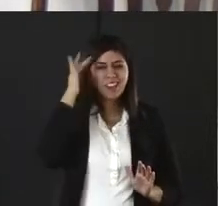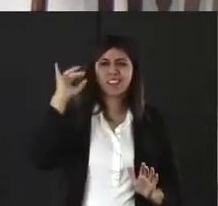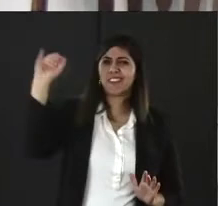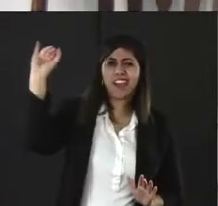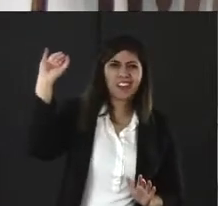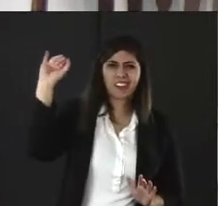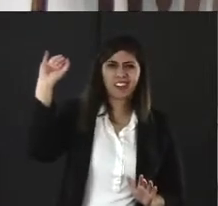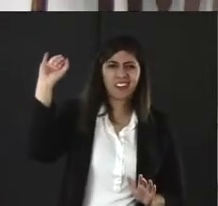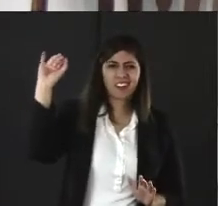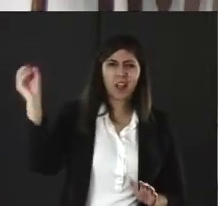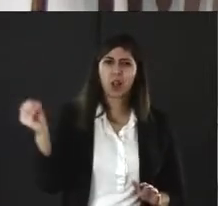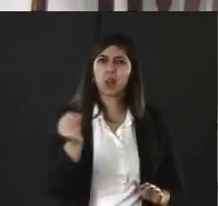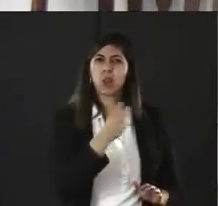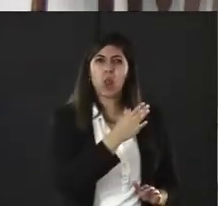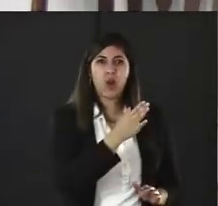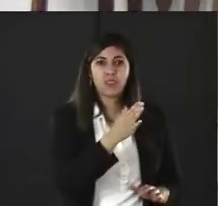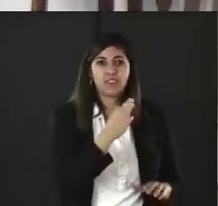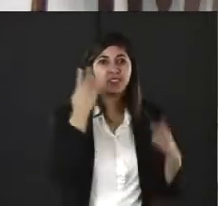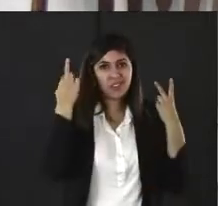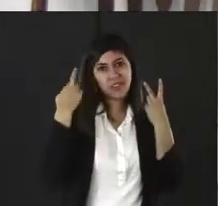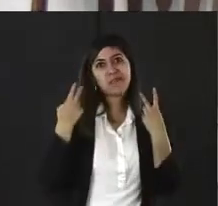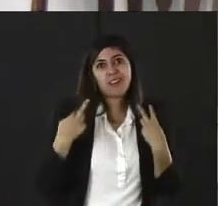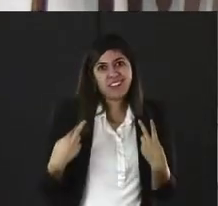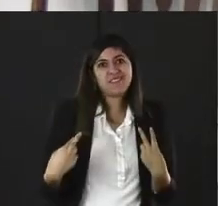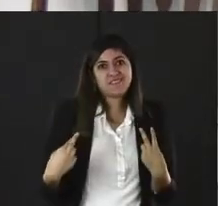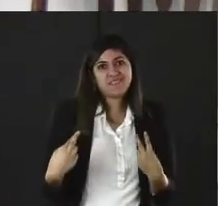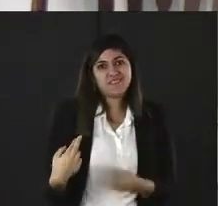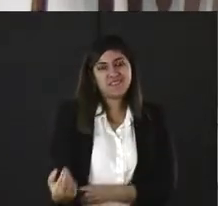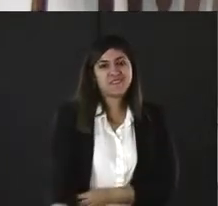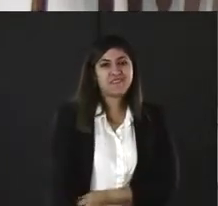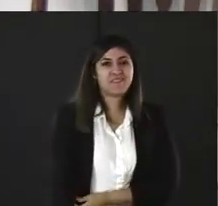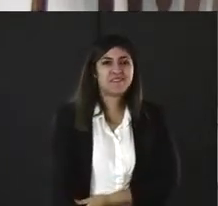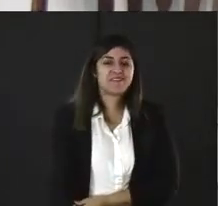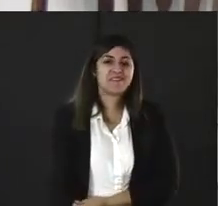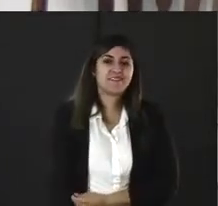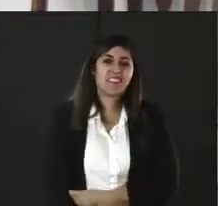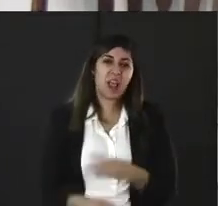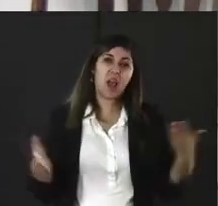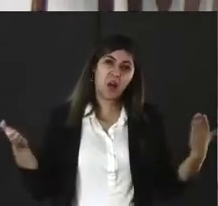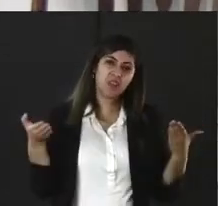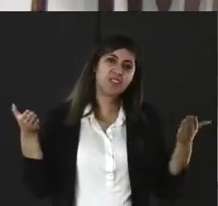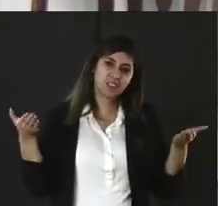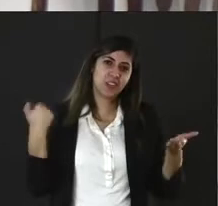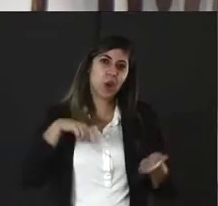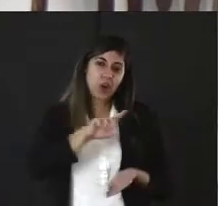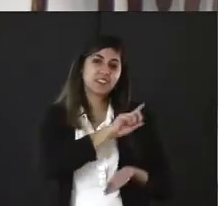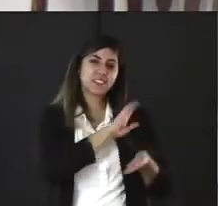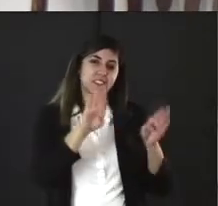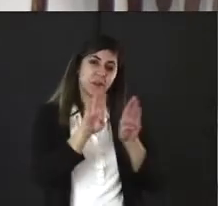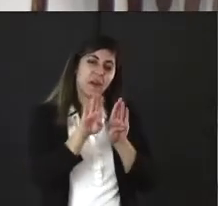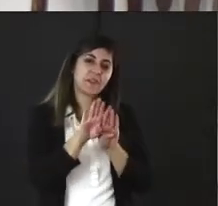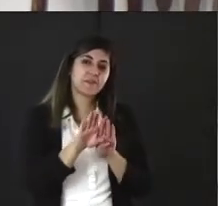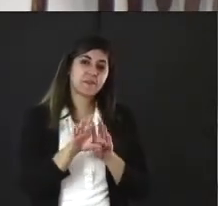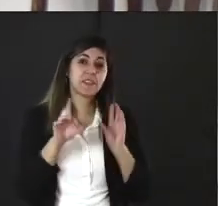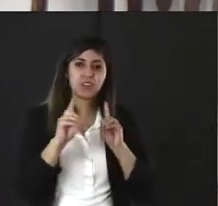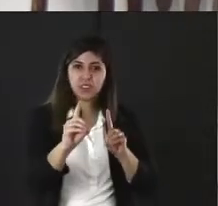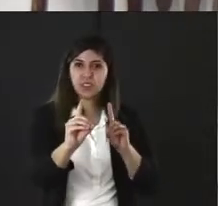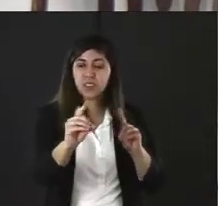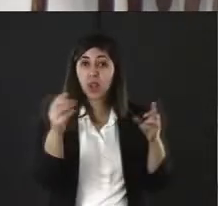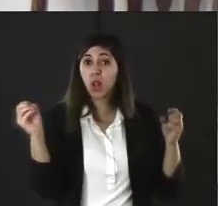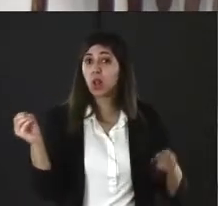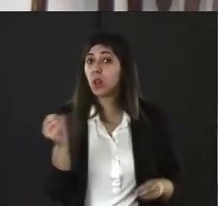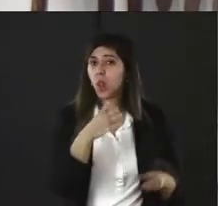que seria o seu novo normal nós estamos falando muito de novo normal mas para o